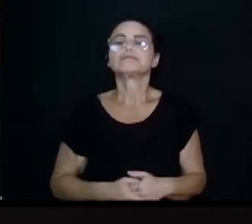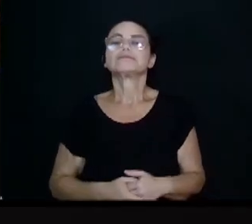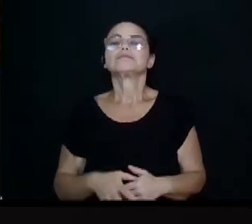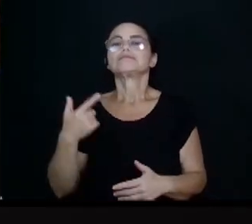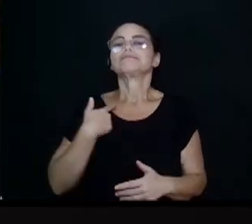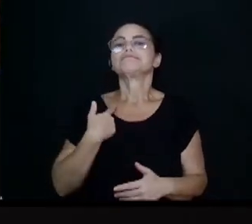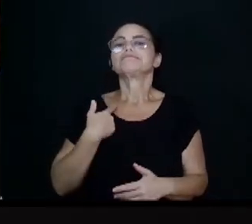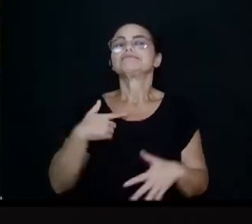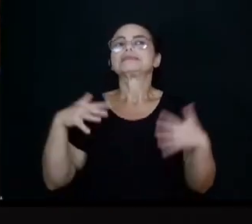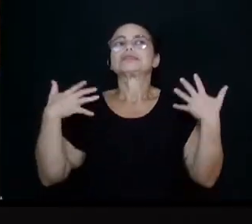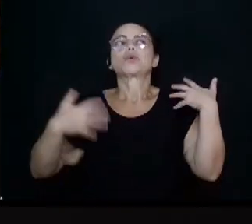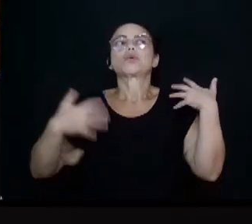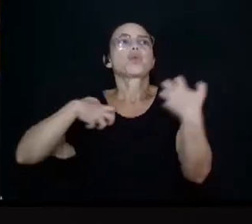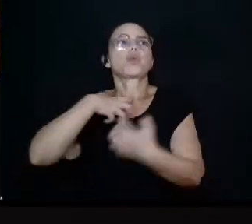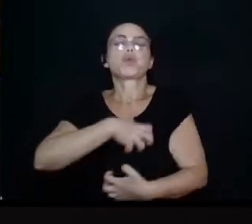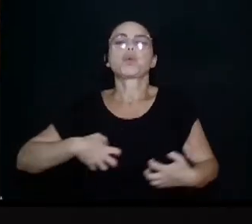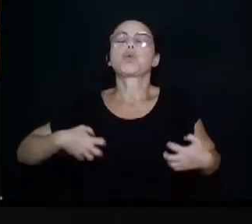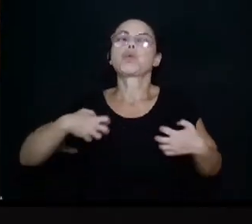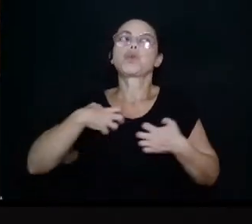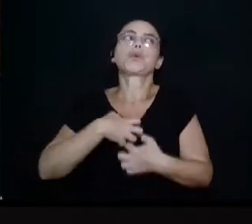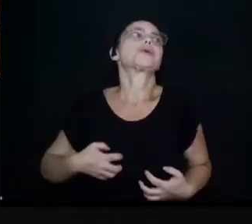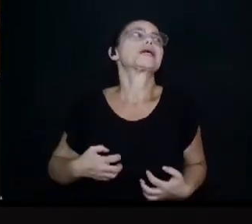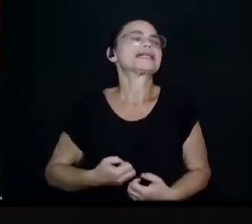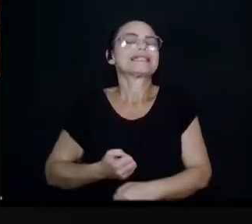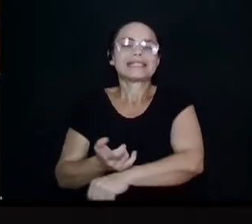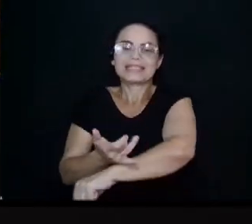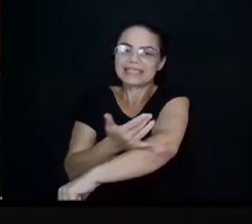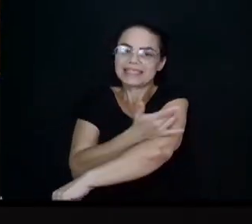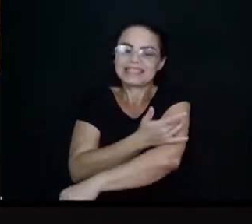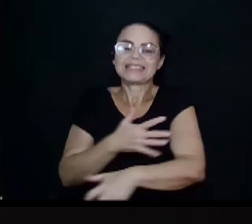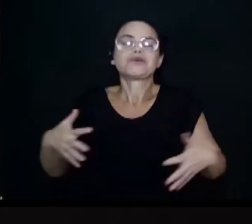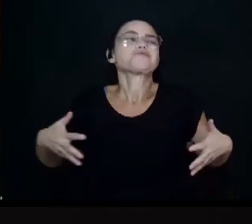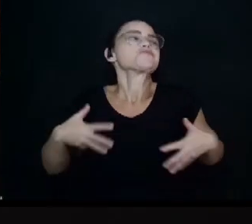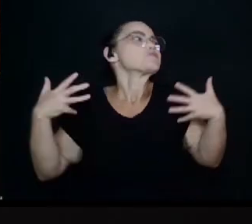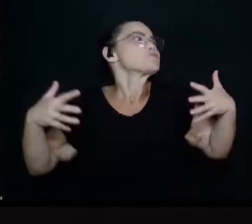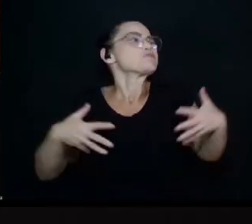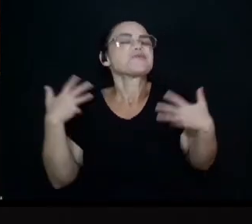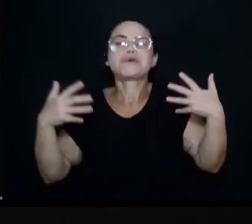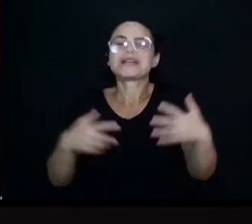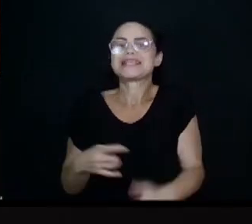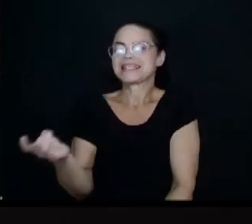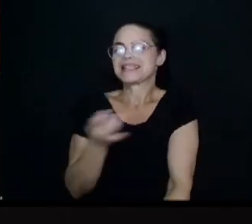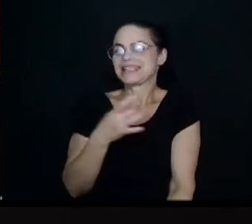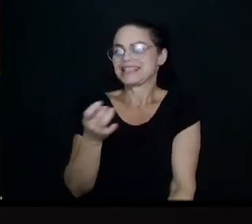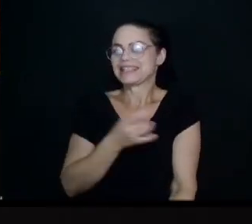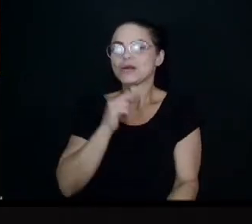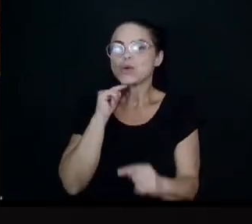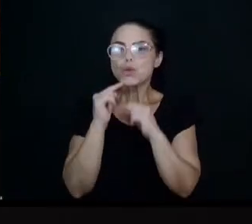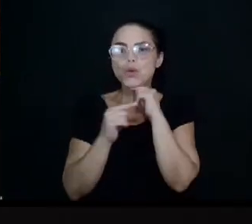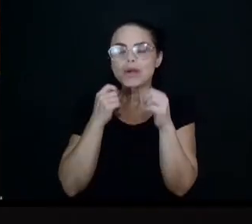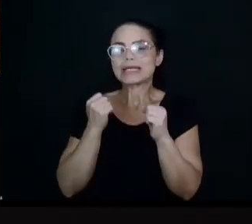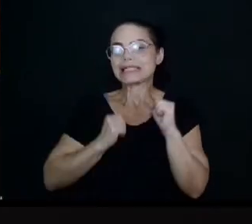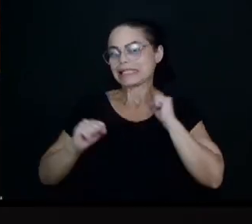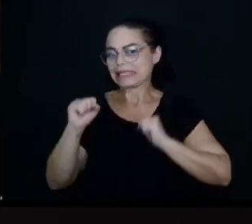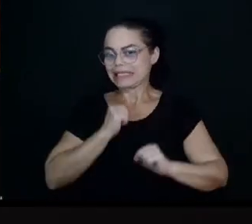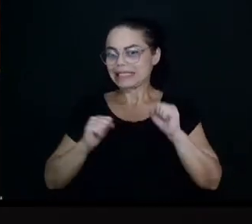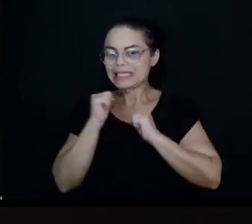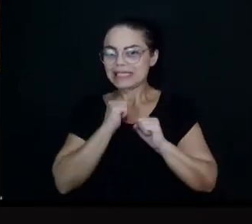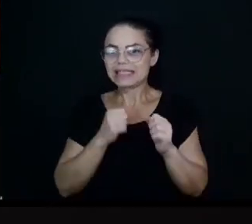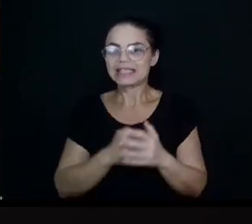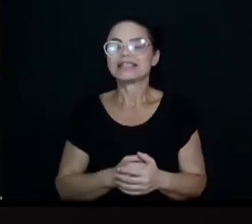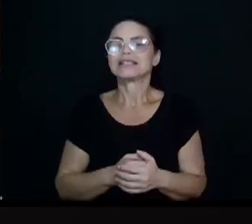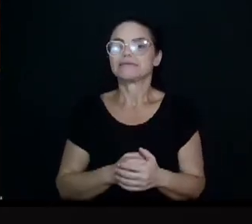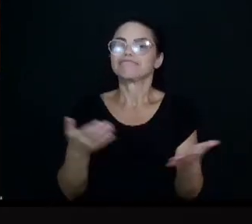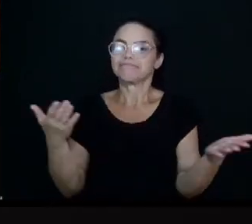de sentimentos, de emoções, empolgação, medo, dúvidas e ansiedade, né? Para essa galera que tá